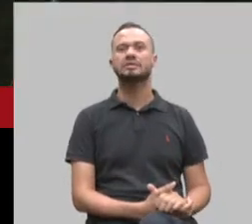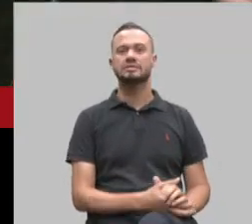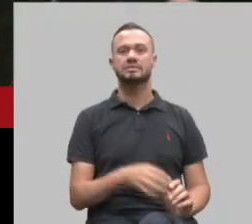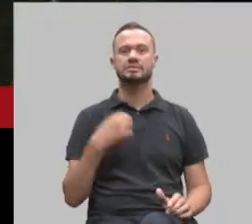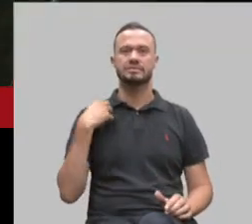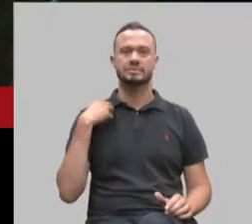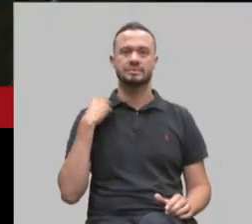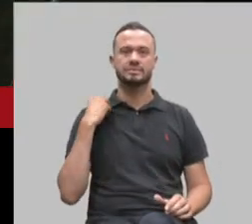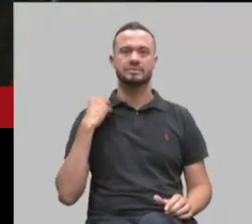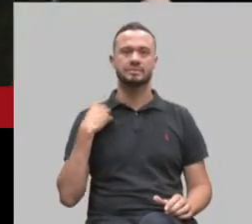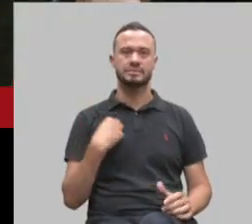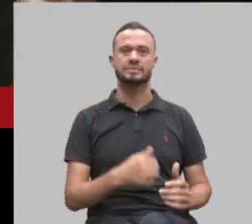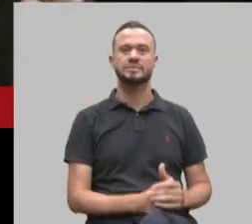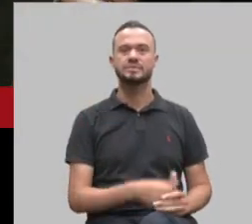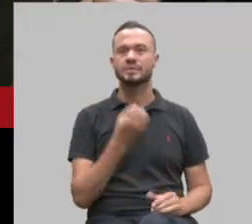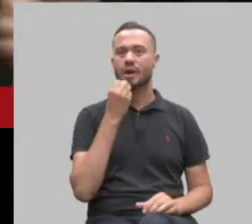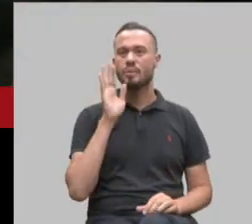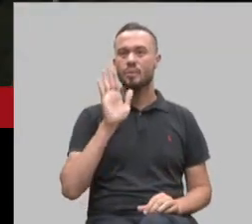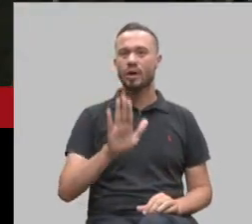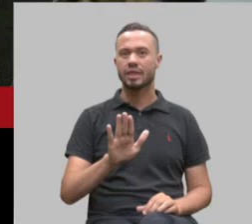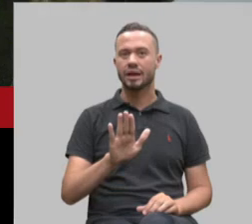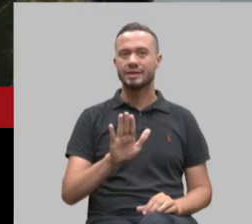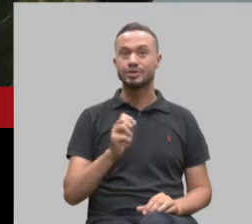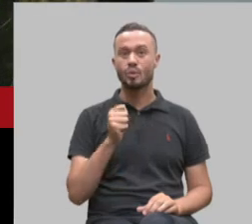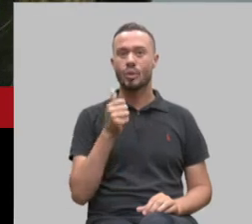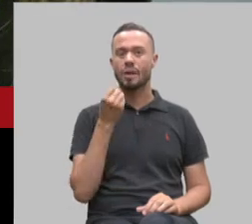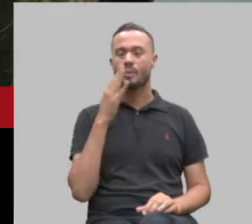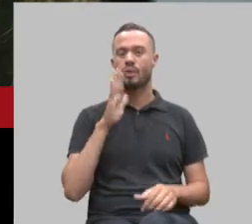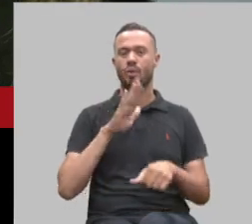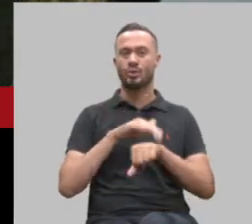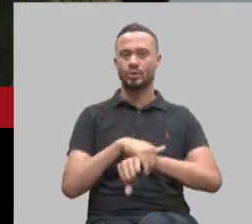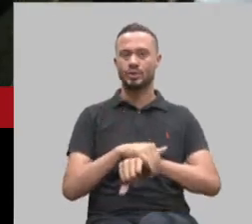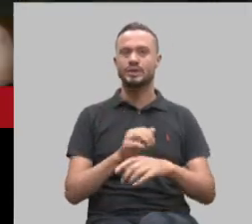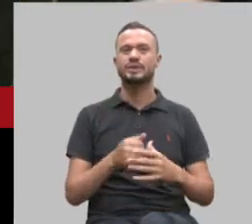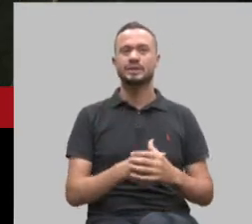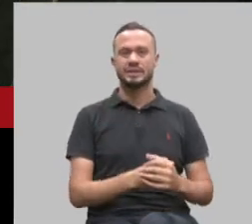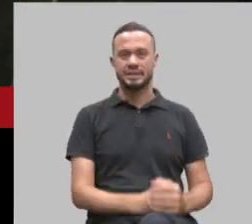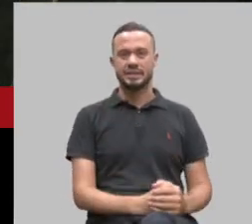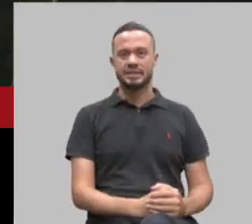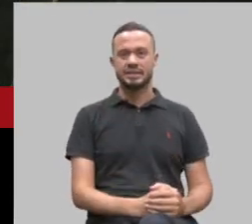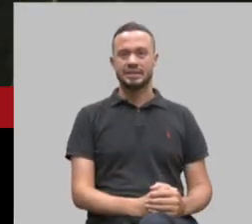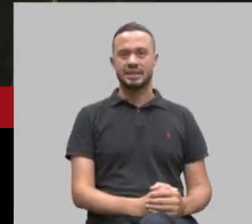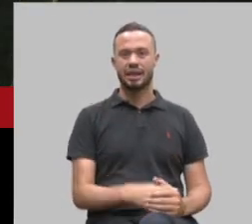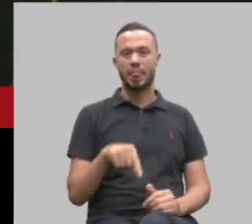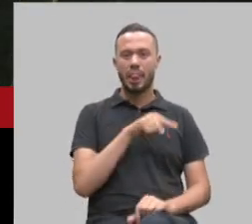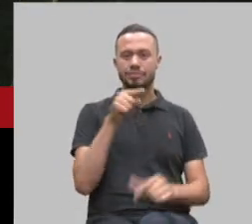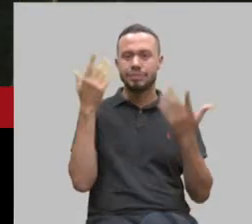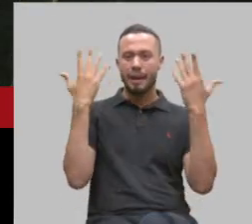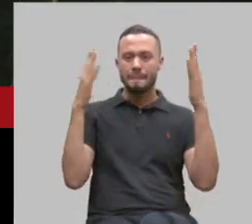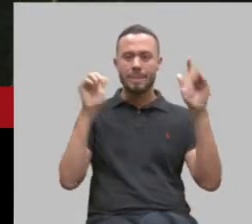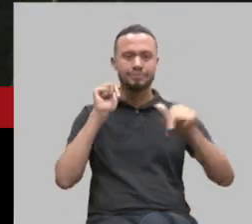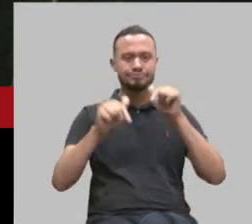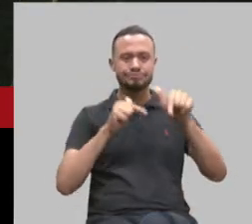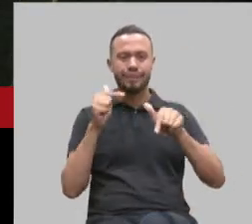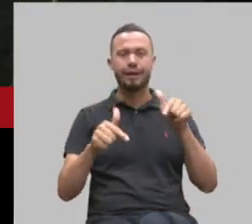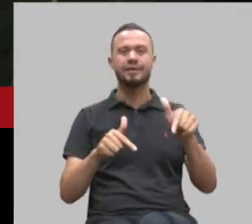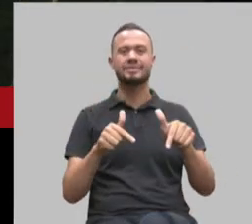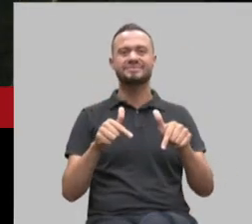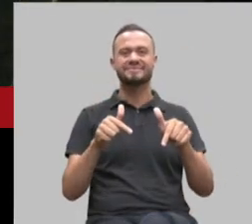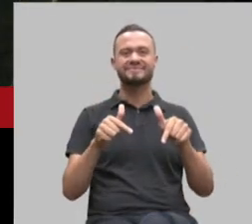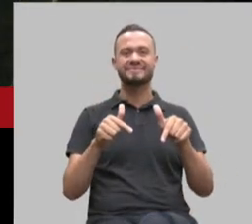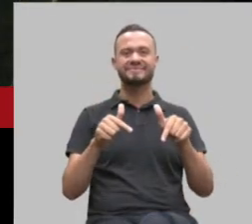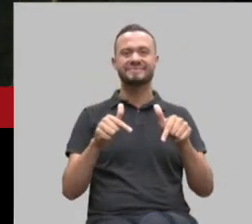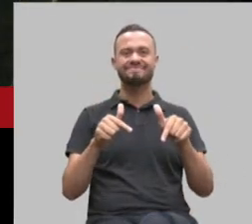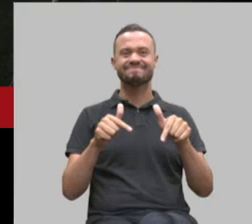gente boa tarde gente quase boa noite vocês estão de parabéns os trabalhos foram eh